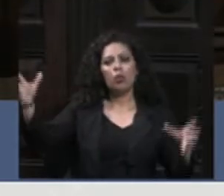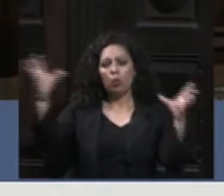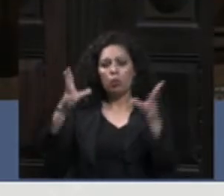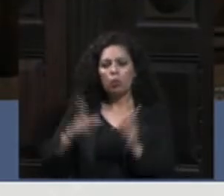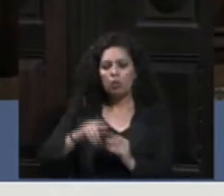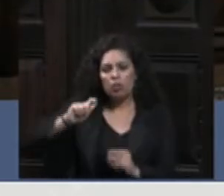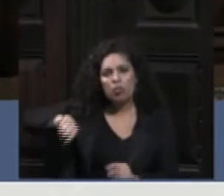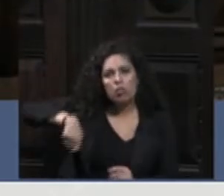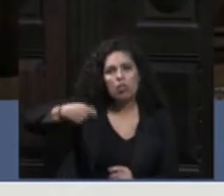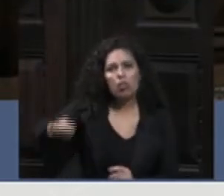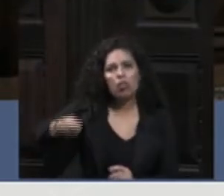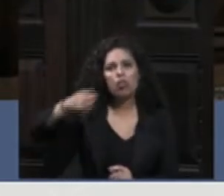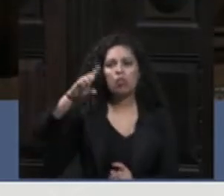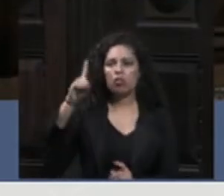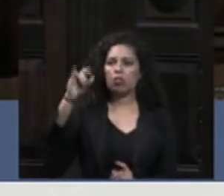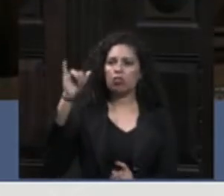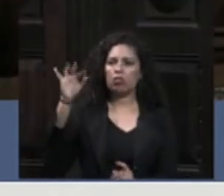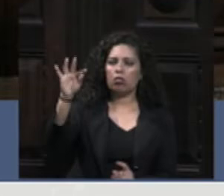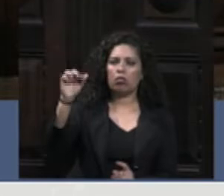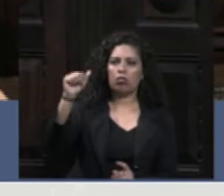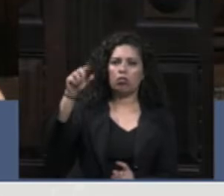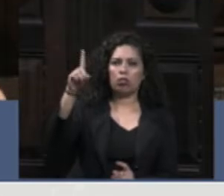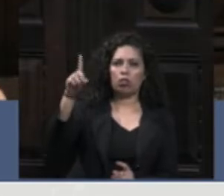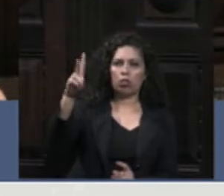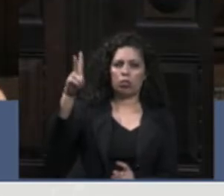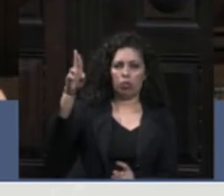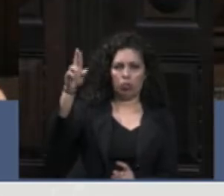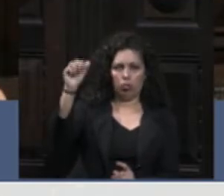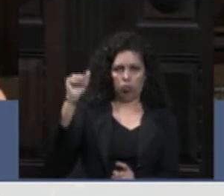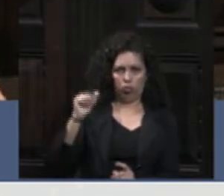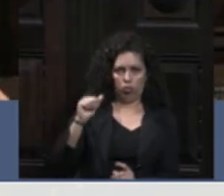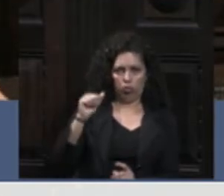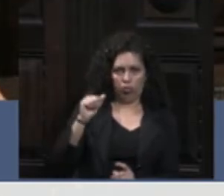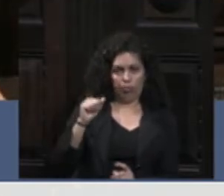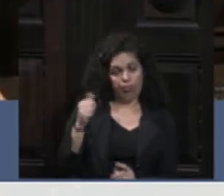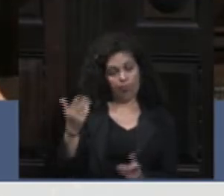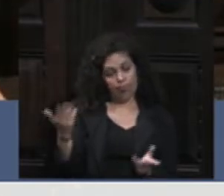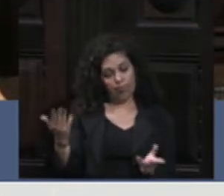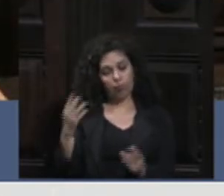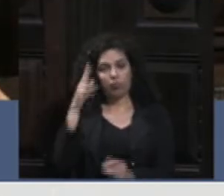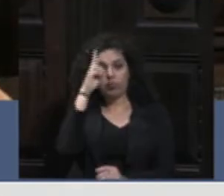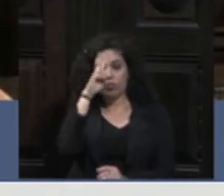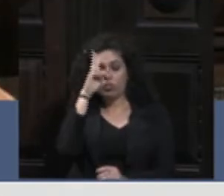áureo na face da Terra até